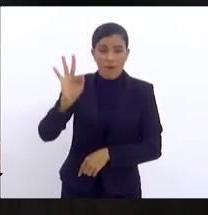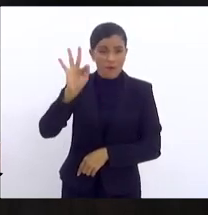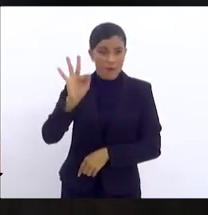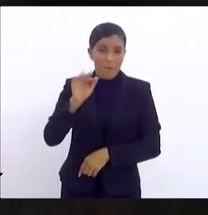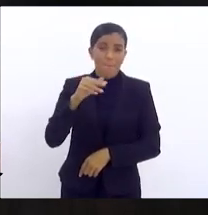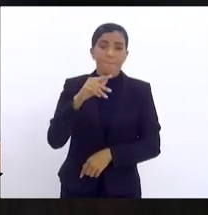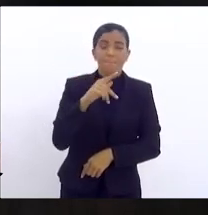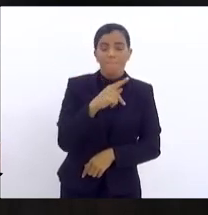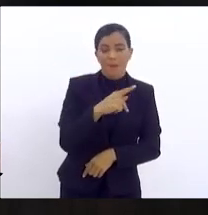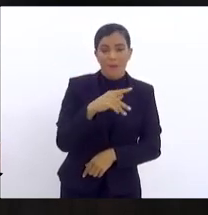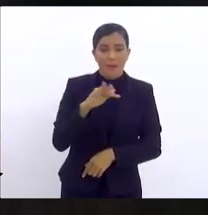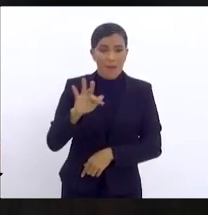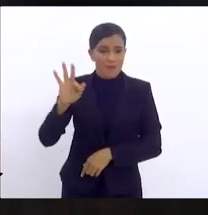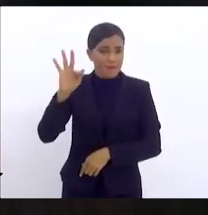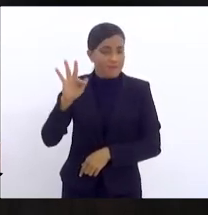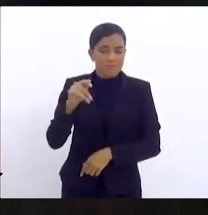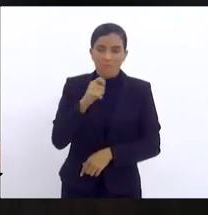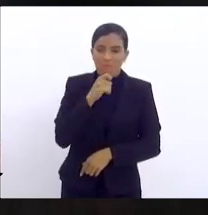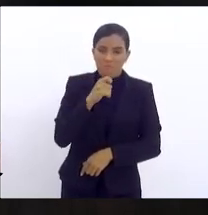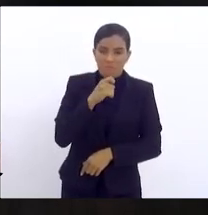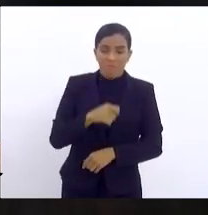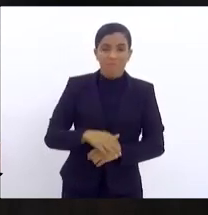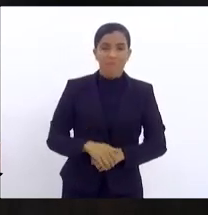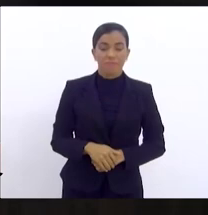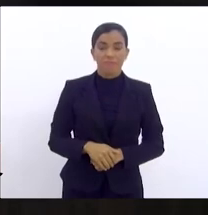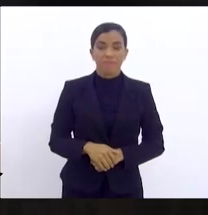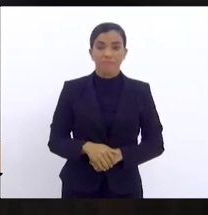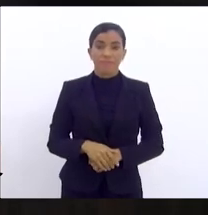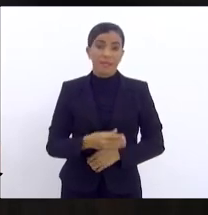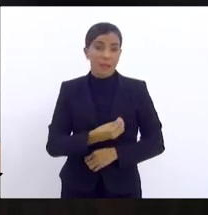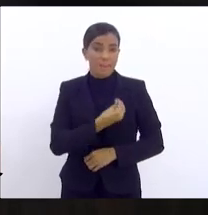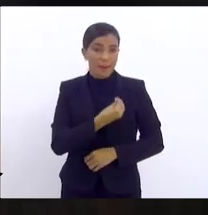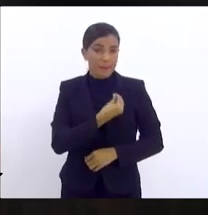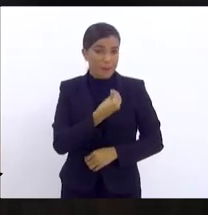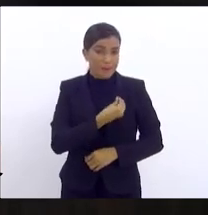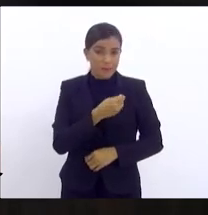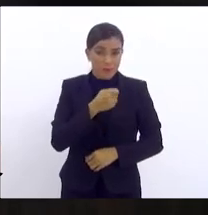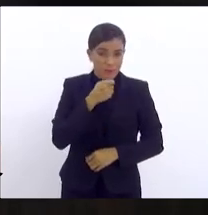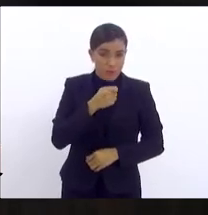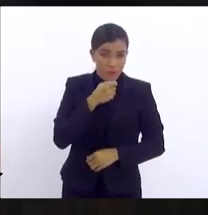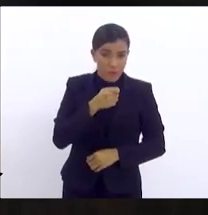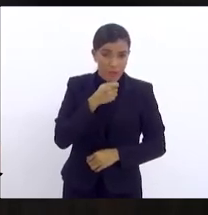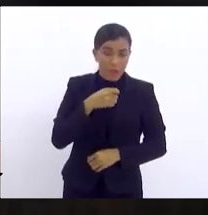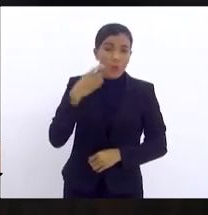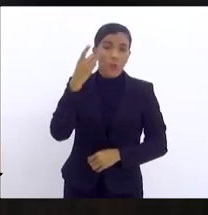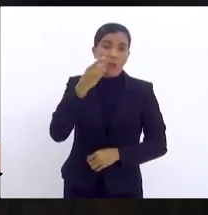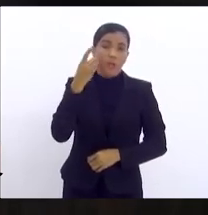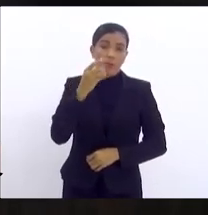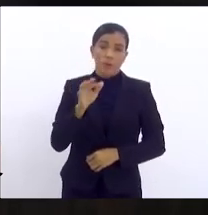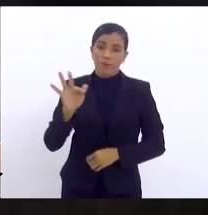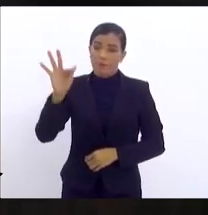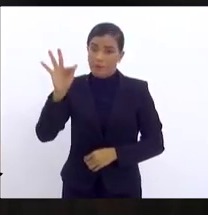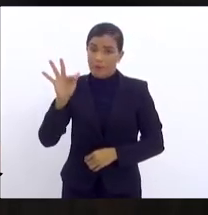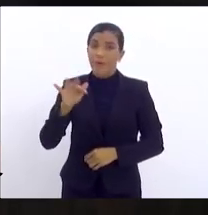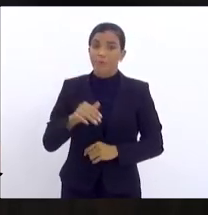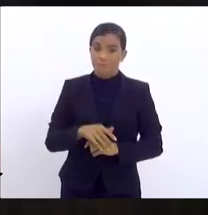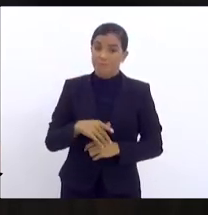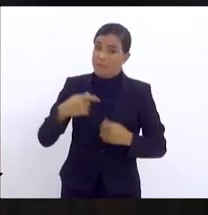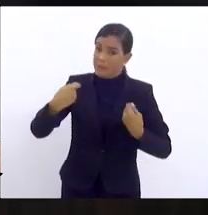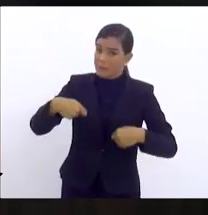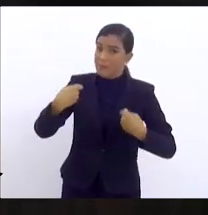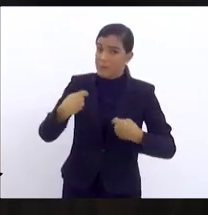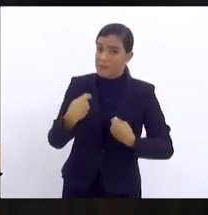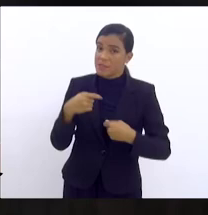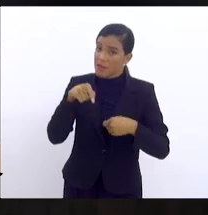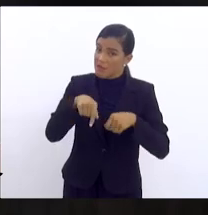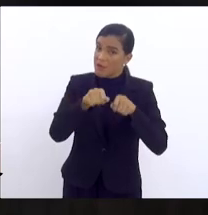PRF nós não temos a presença mais uma vez eu vou falar aqui dos deputados federais que deveriam estar